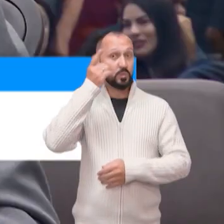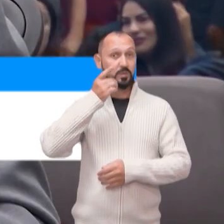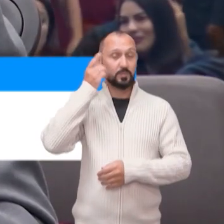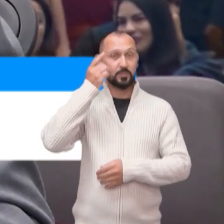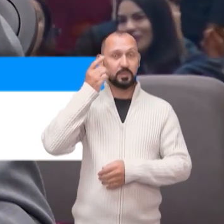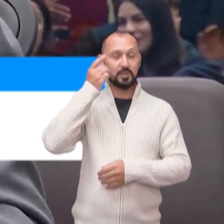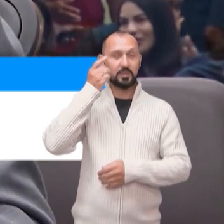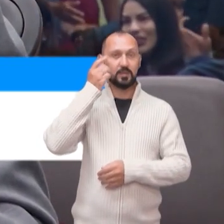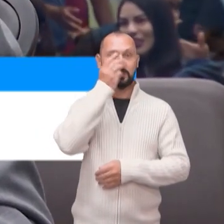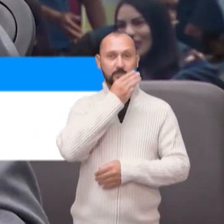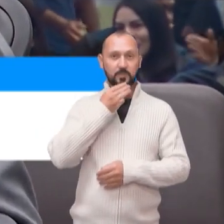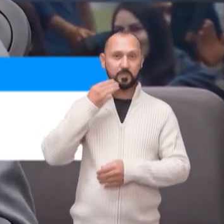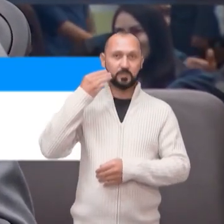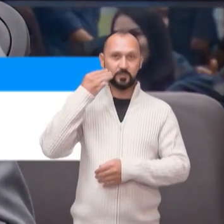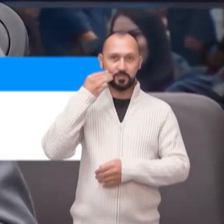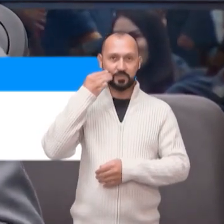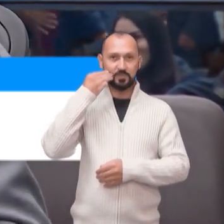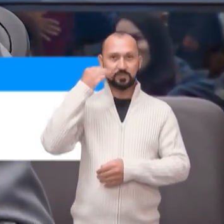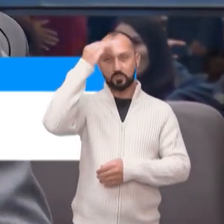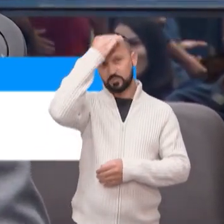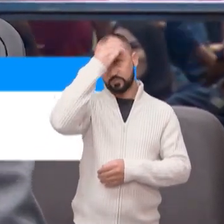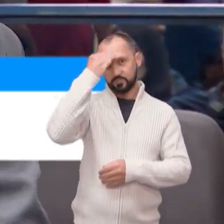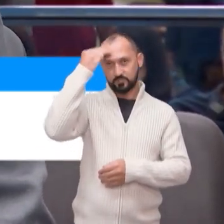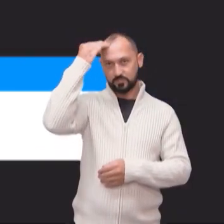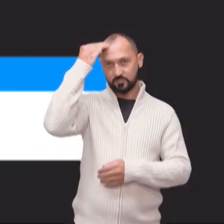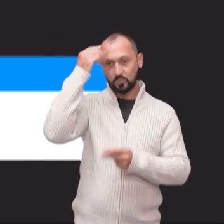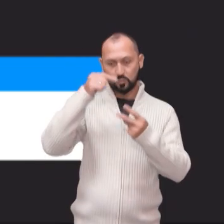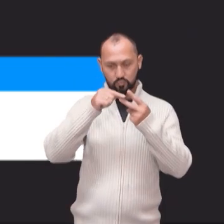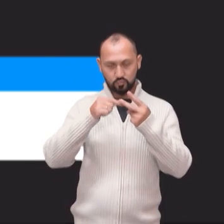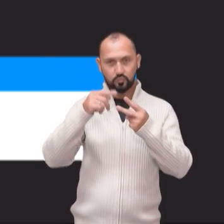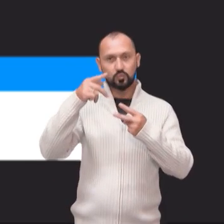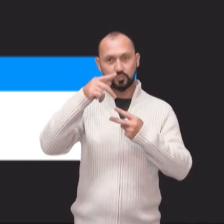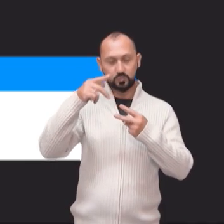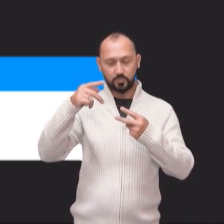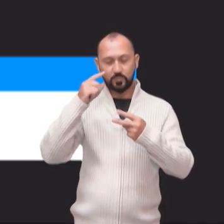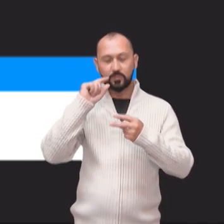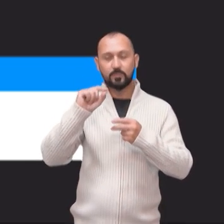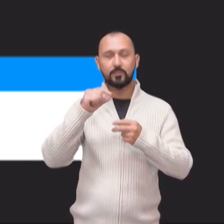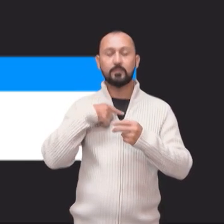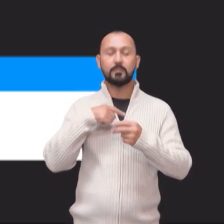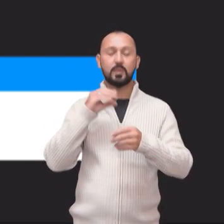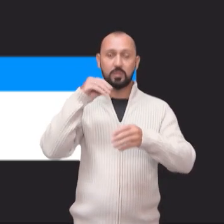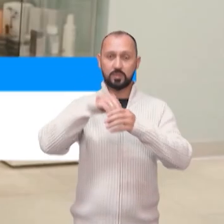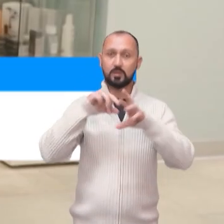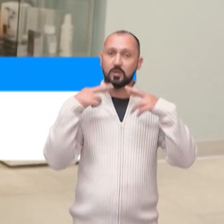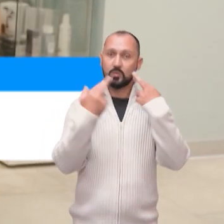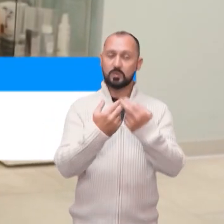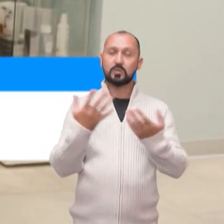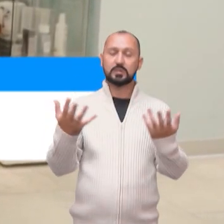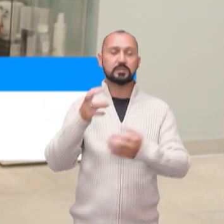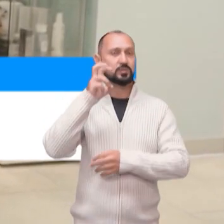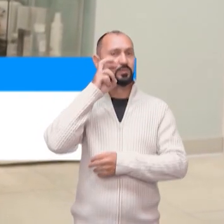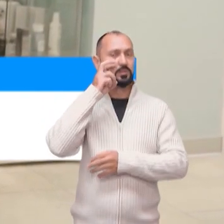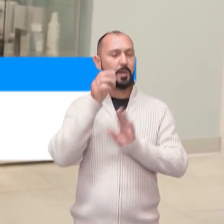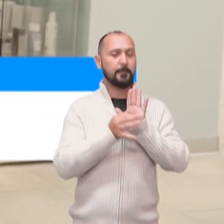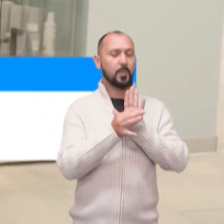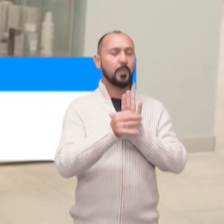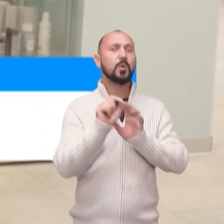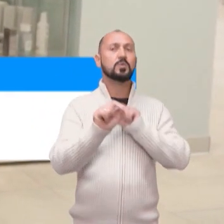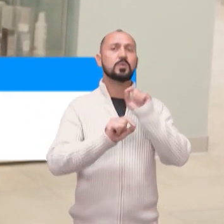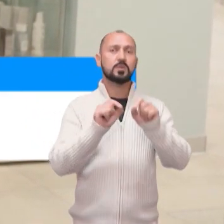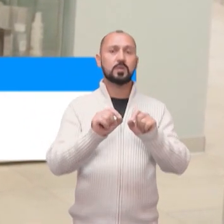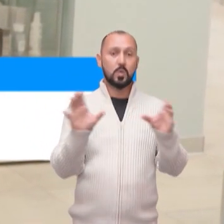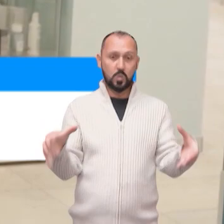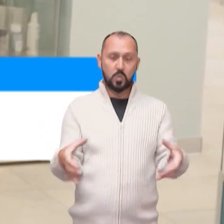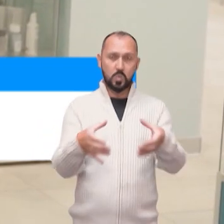Marçal Filho e Evander Vendramini, ambos do Partido Progressista, foi aprovado durante a sessão desta quinta-feira. A proposta determina que as